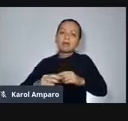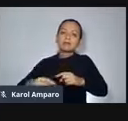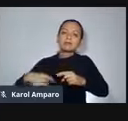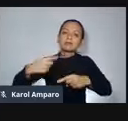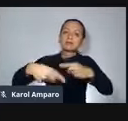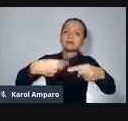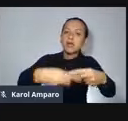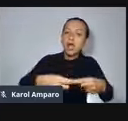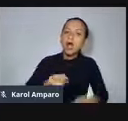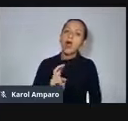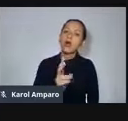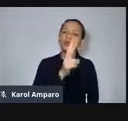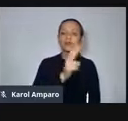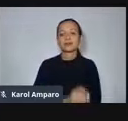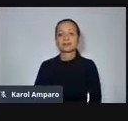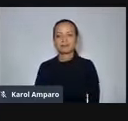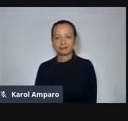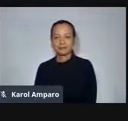fazendo valer